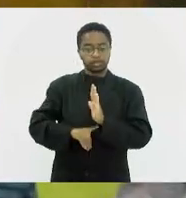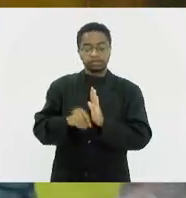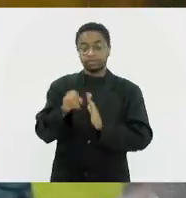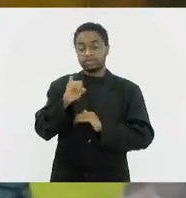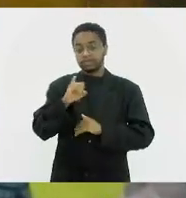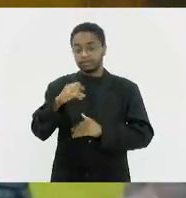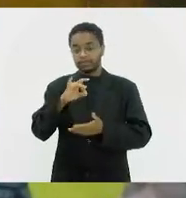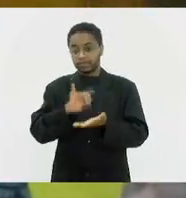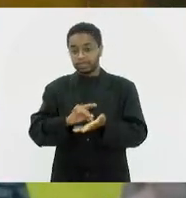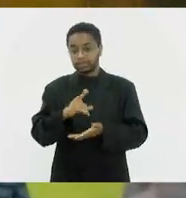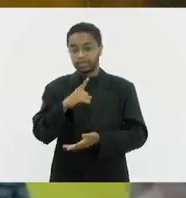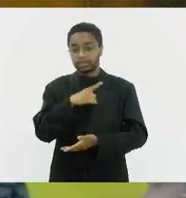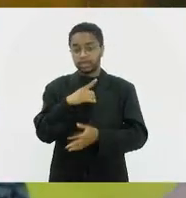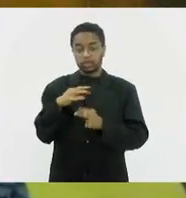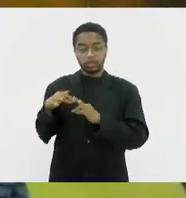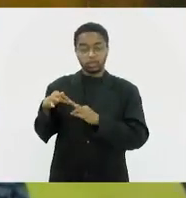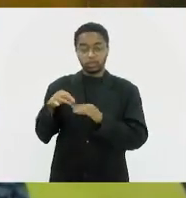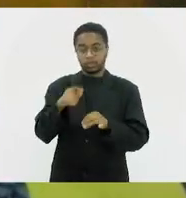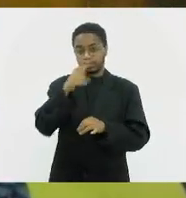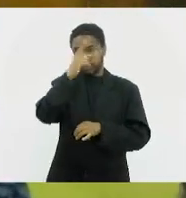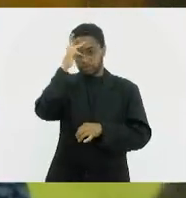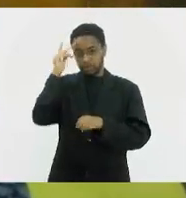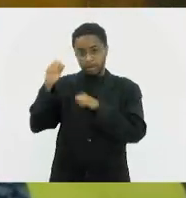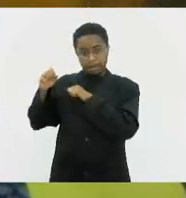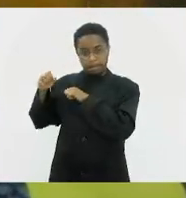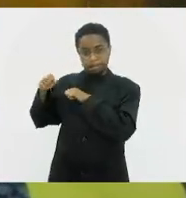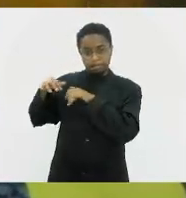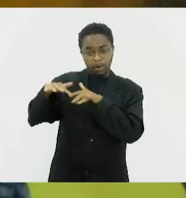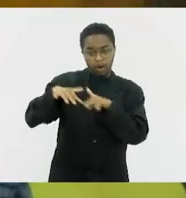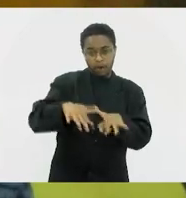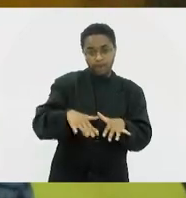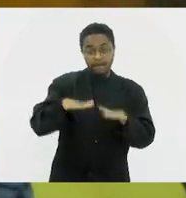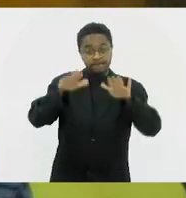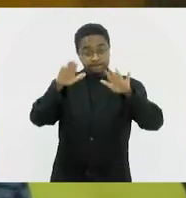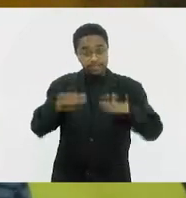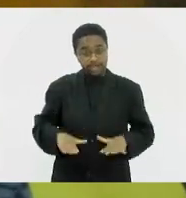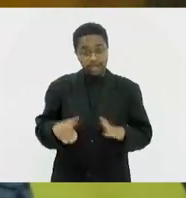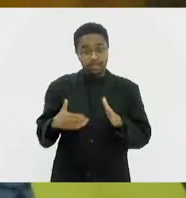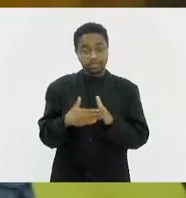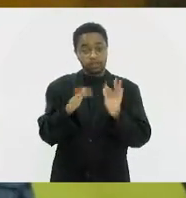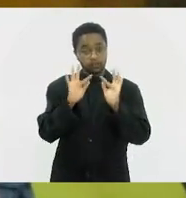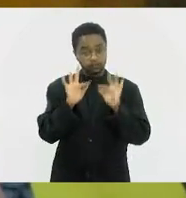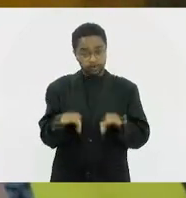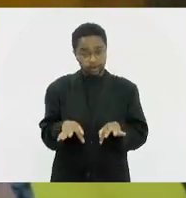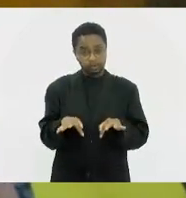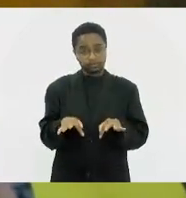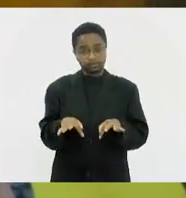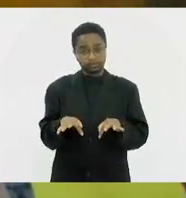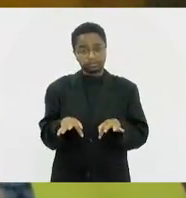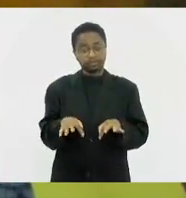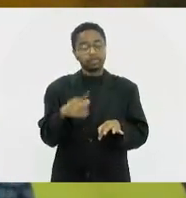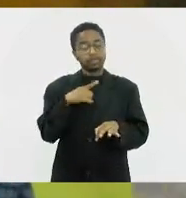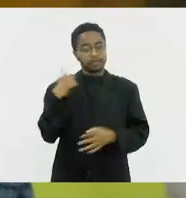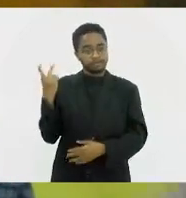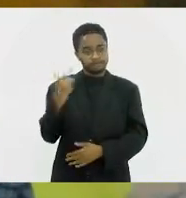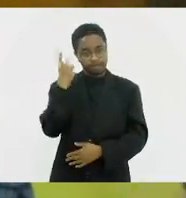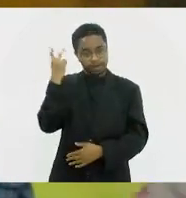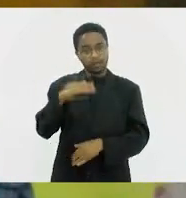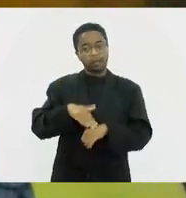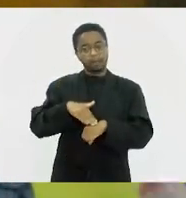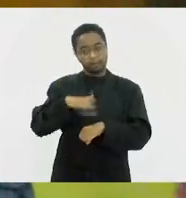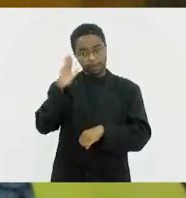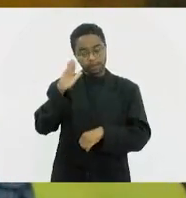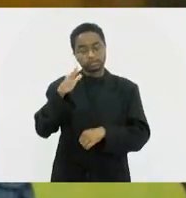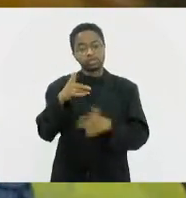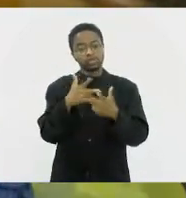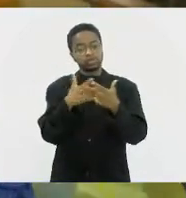tivéssemos todos os que entrarem aqui e ficasse até o final, daria mais valor o que nós